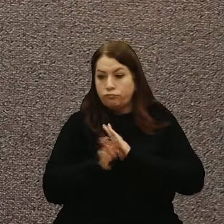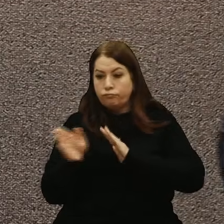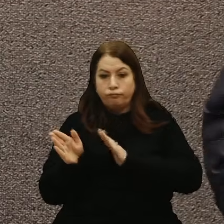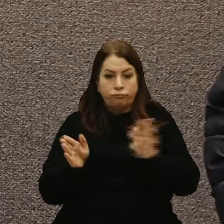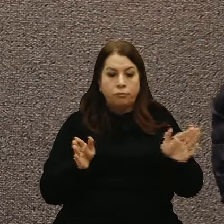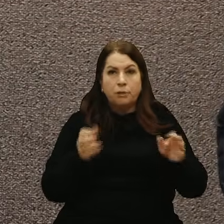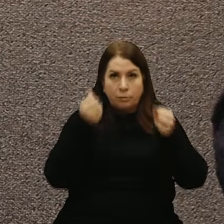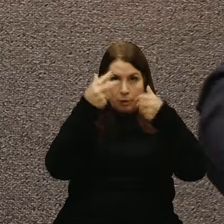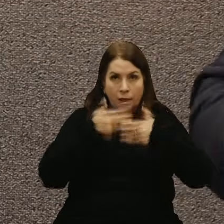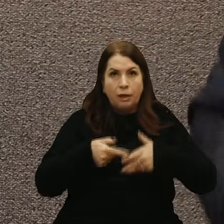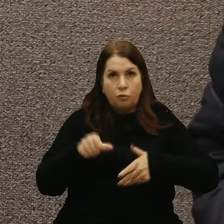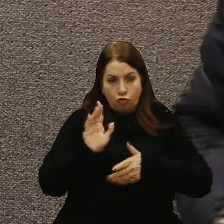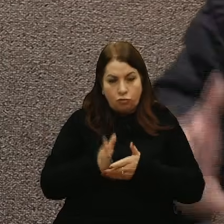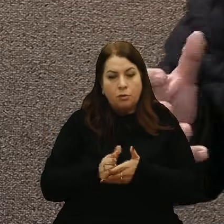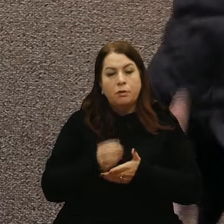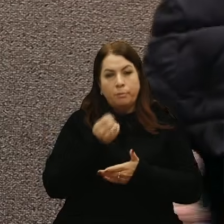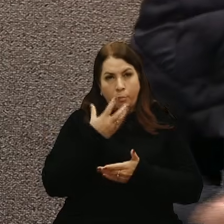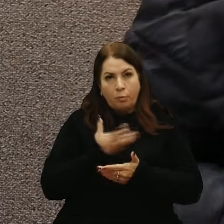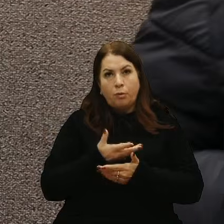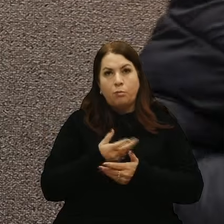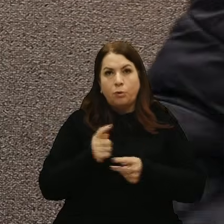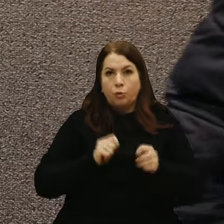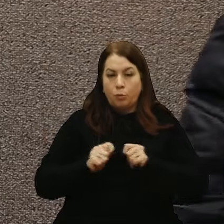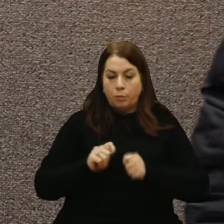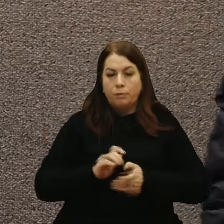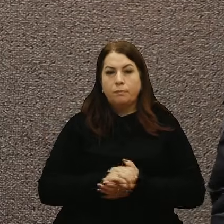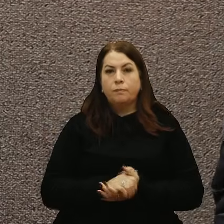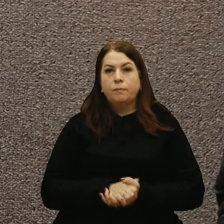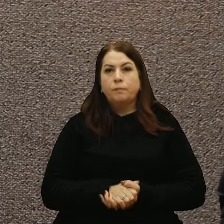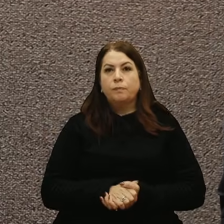inclusive explicaram para nós aqui. Que bom, isso é economia.